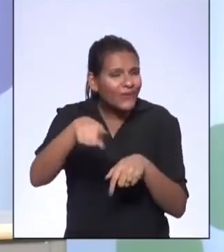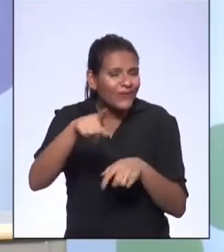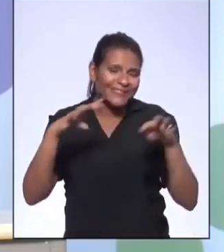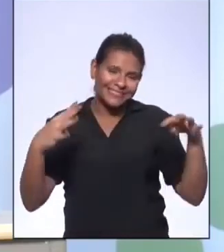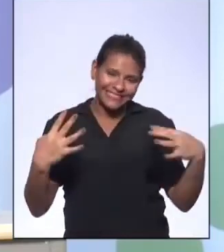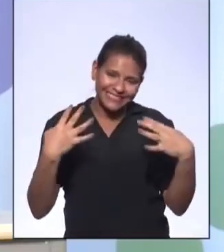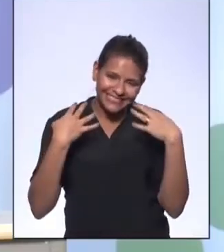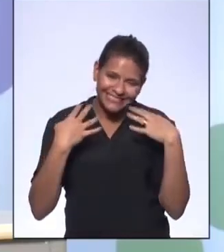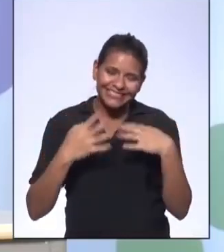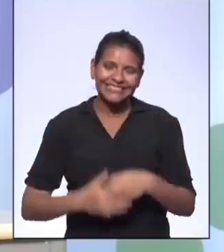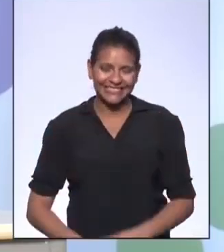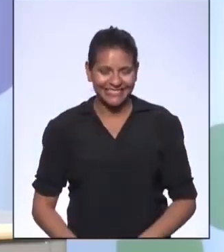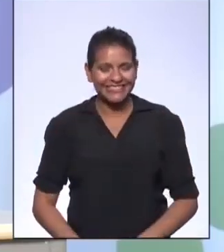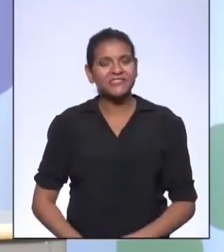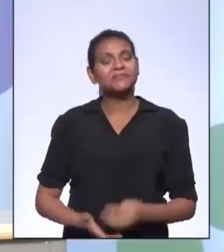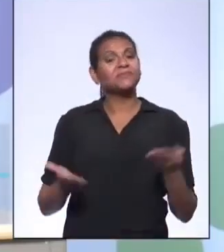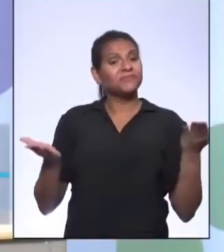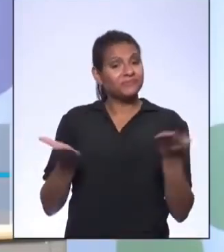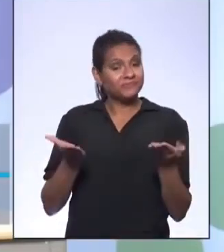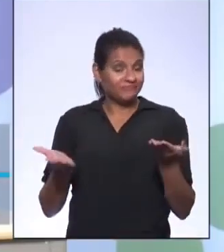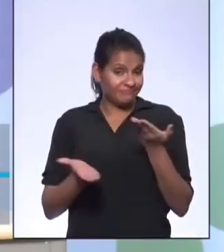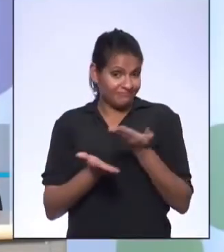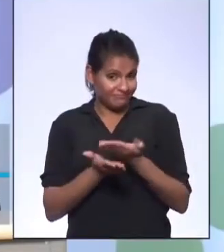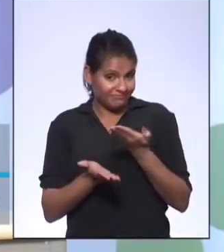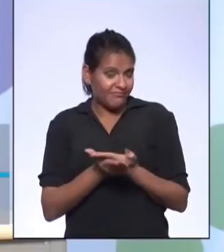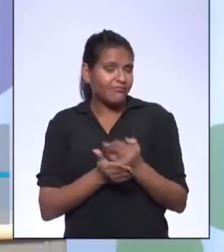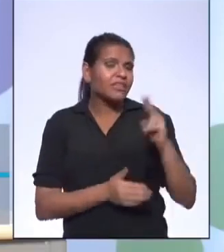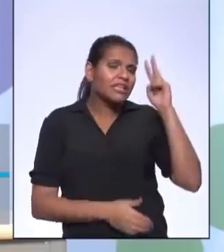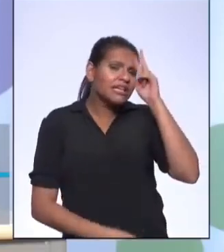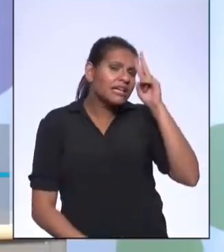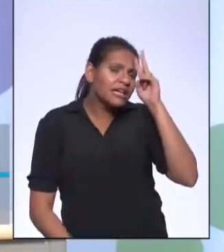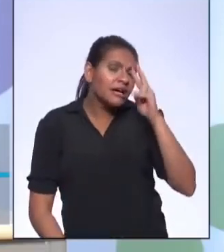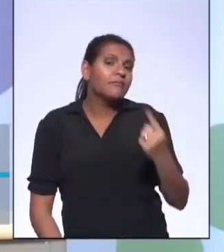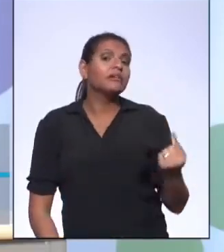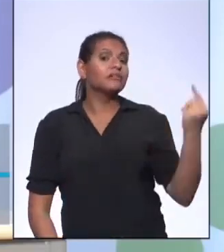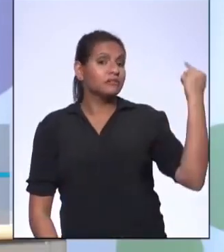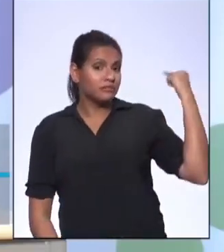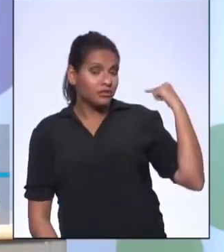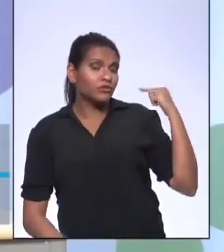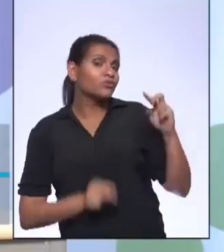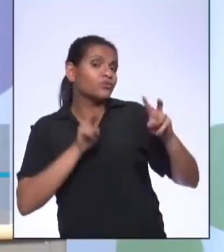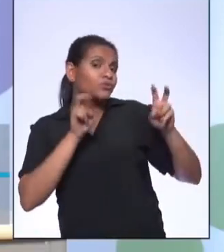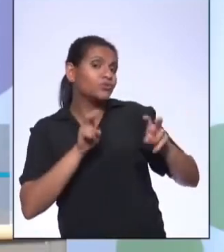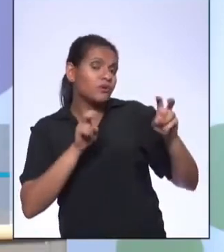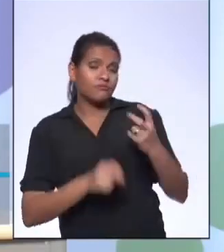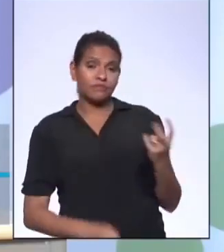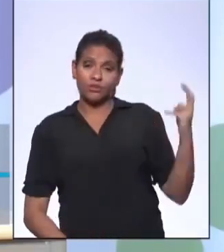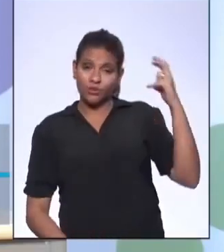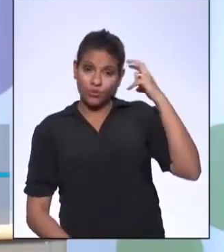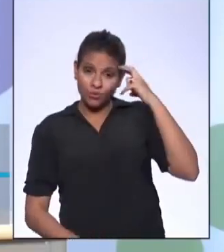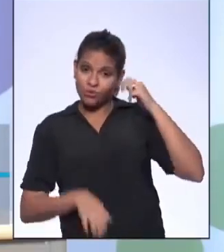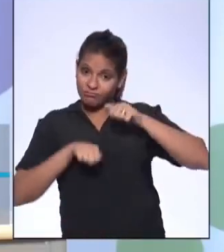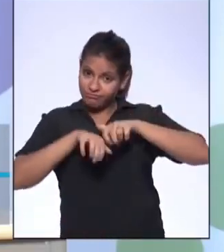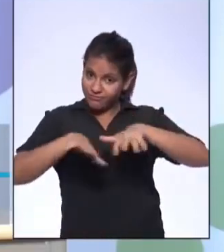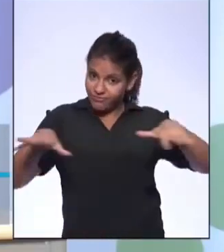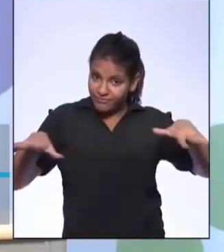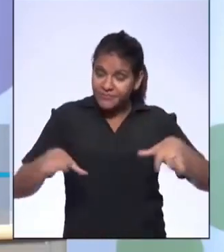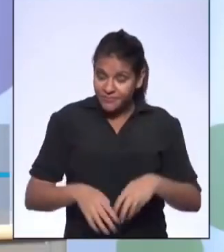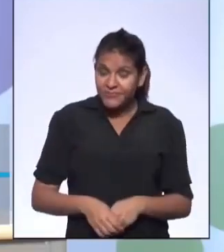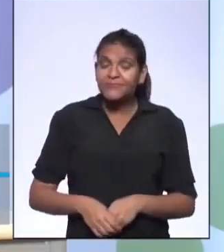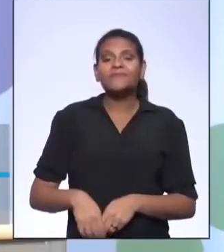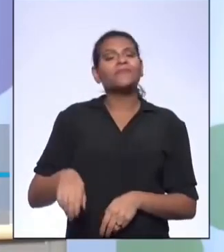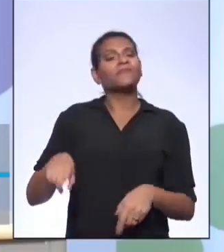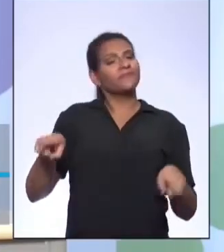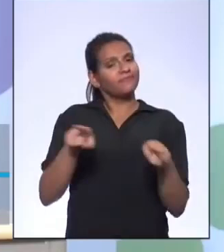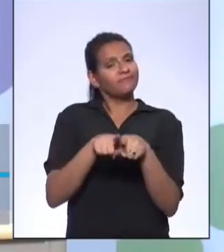Fabi falou. Hoje nós estamos retomando as aulas sobre cultura de massa, e hoje nós também vamos